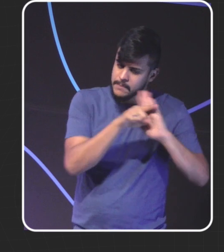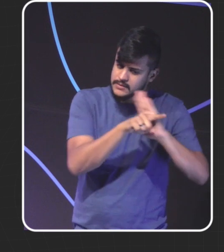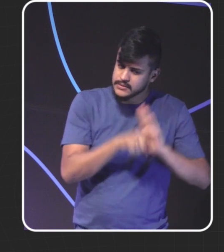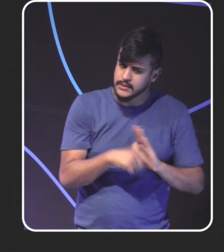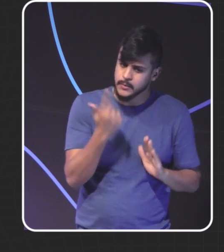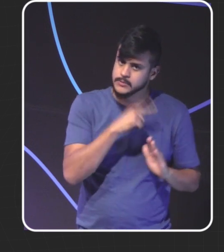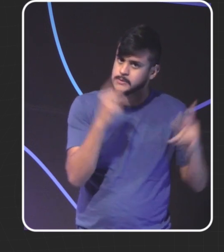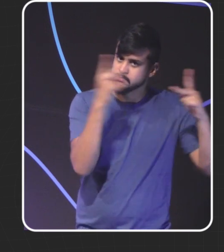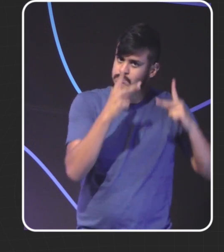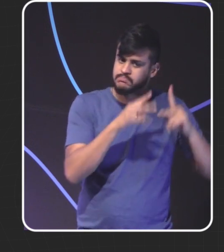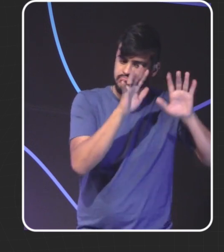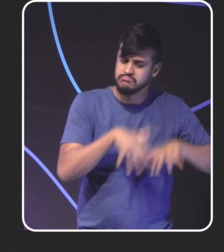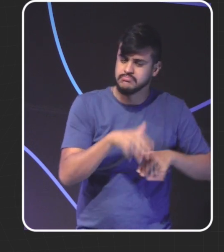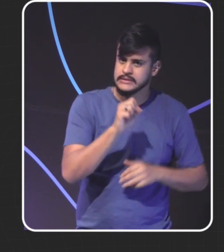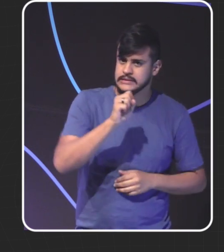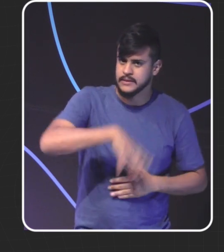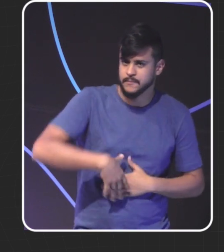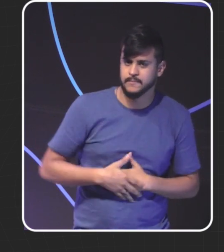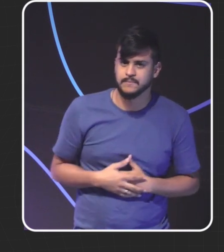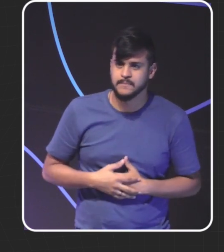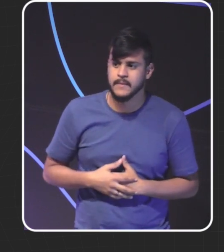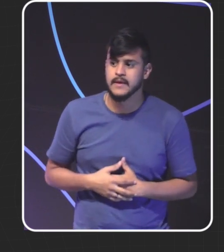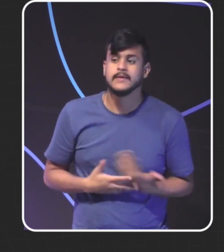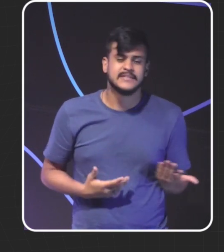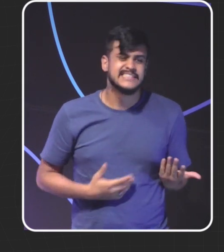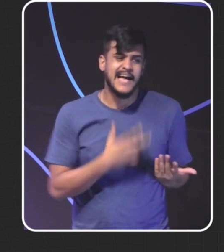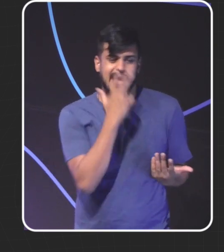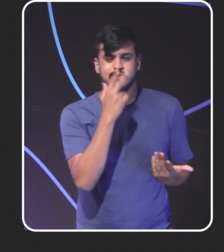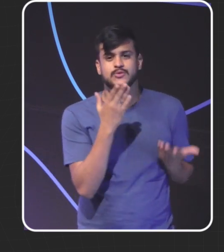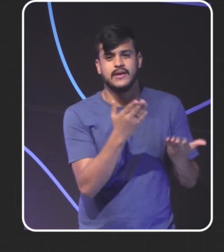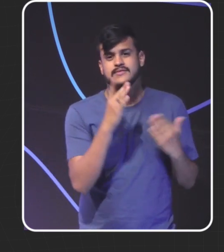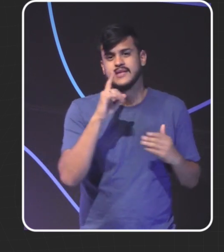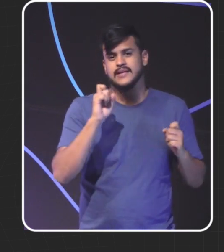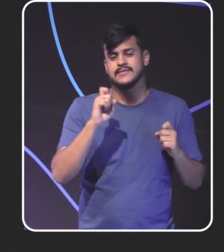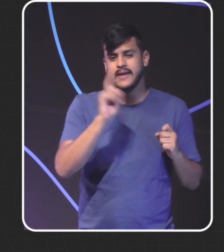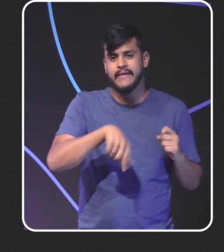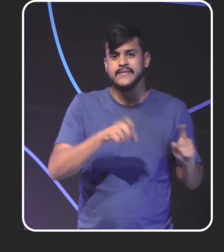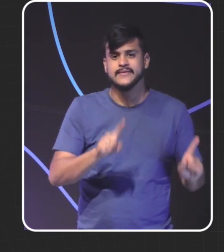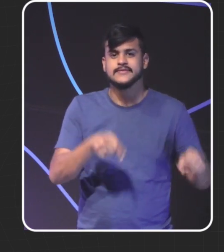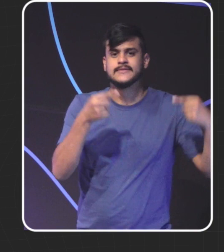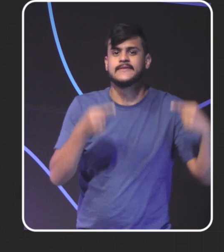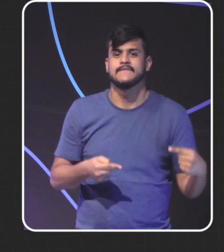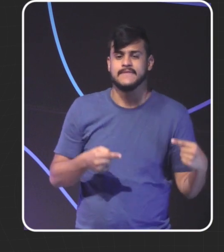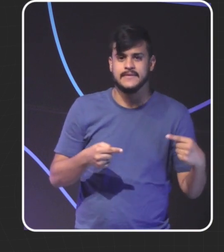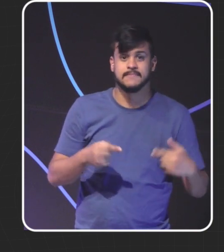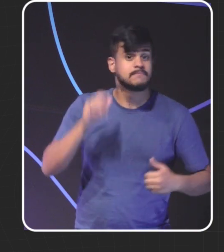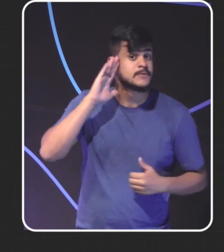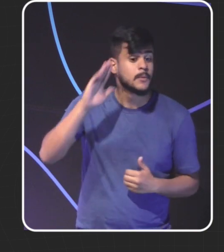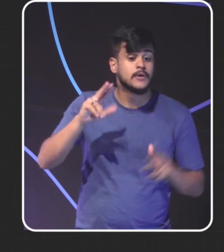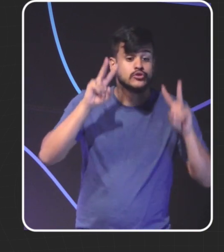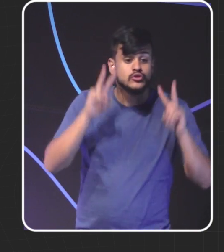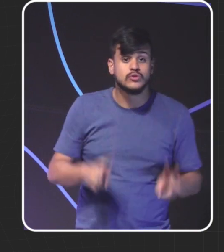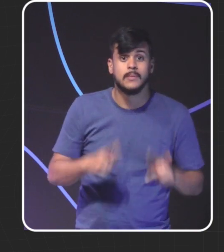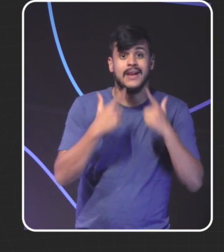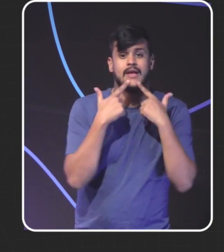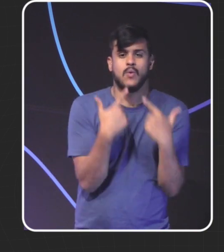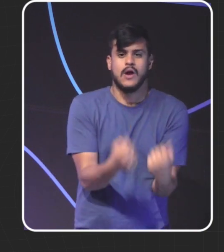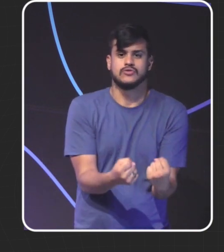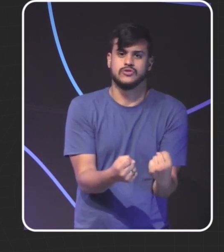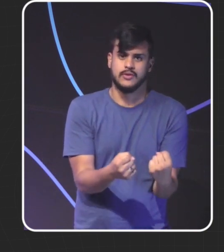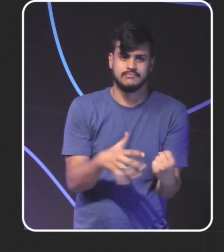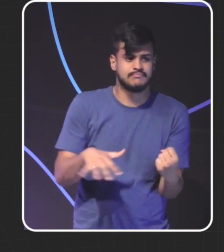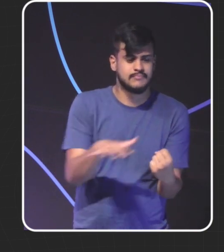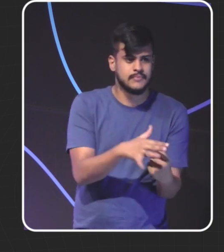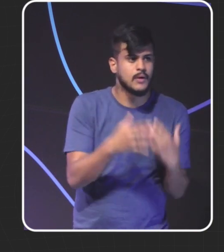certeza. Eu acho que esse é um dos grandes desafios, pensando na questão da linguagem, da gente trazer